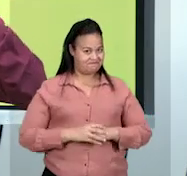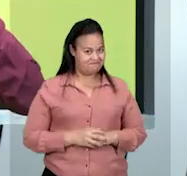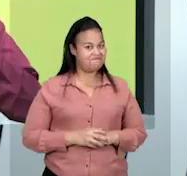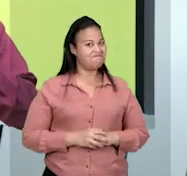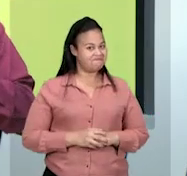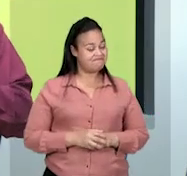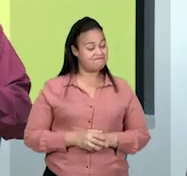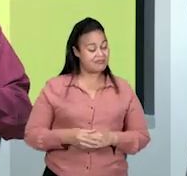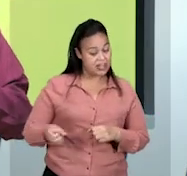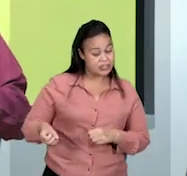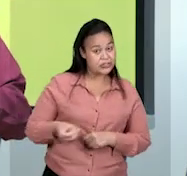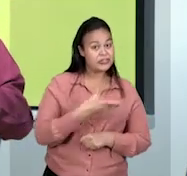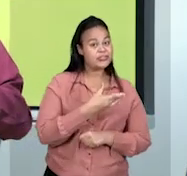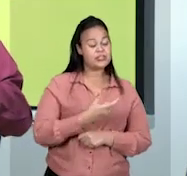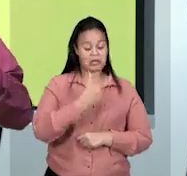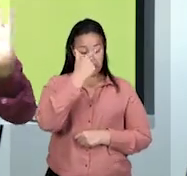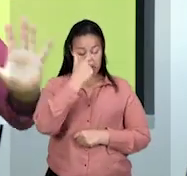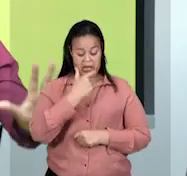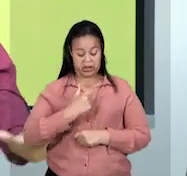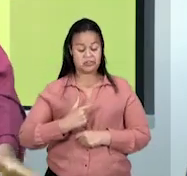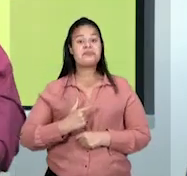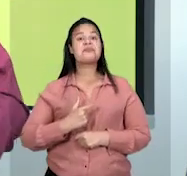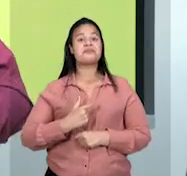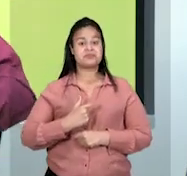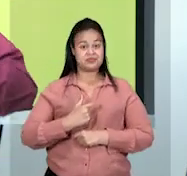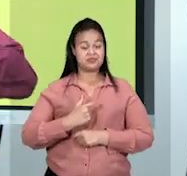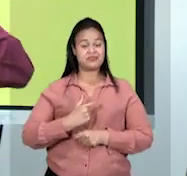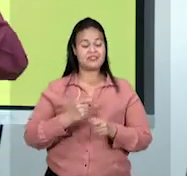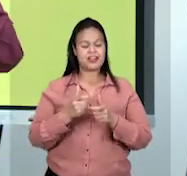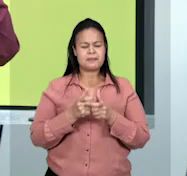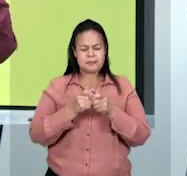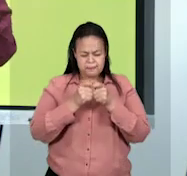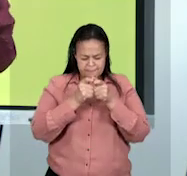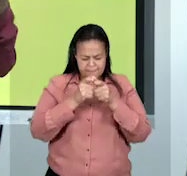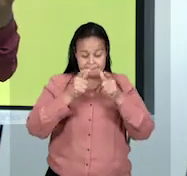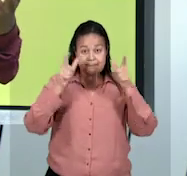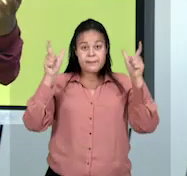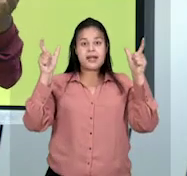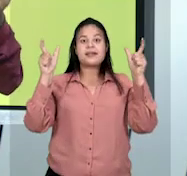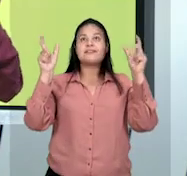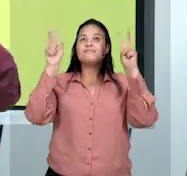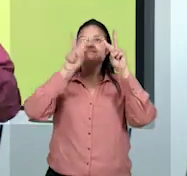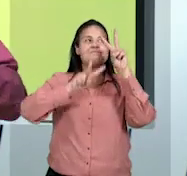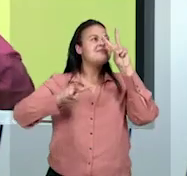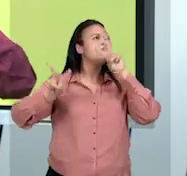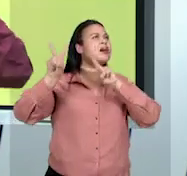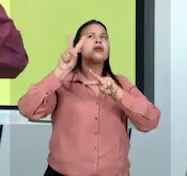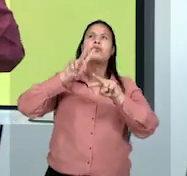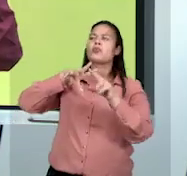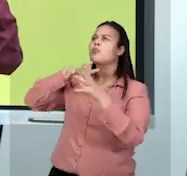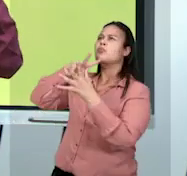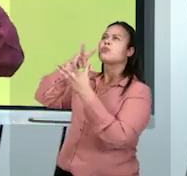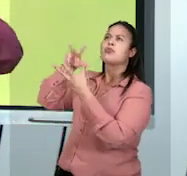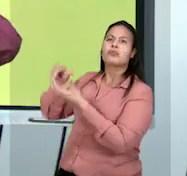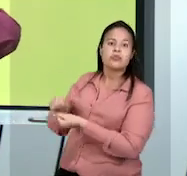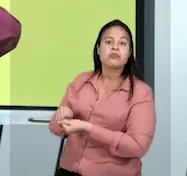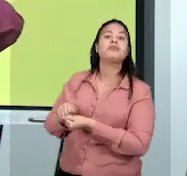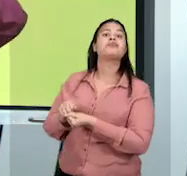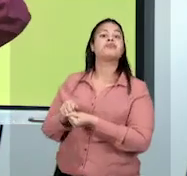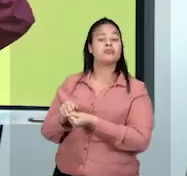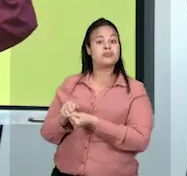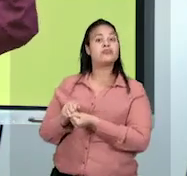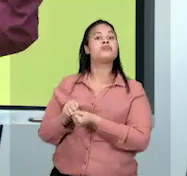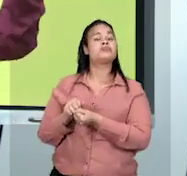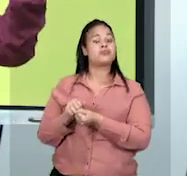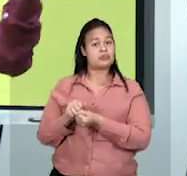surgir inicialmente do indivíduo que vai ampliar os seus horizontes, a sua visão